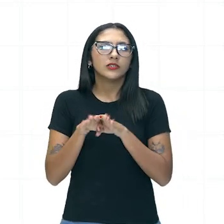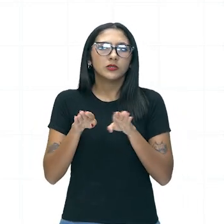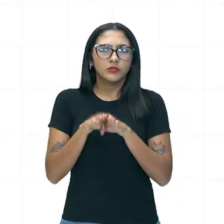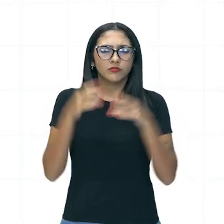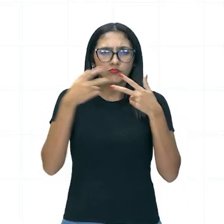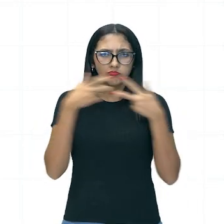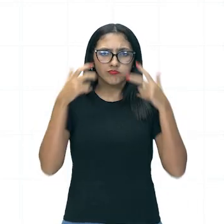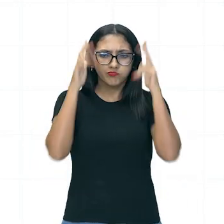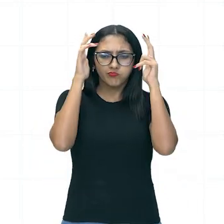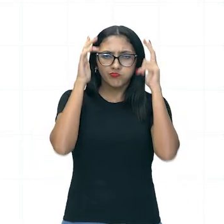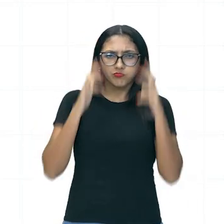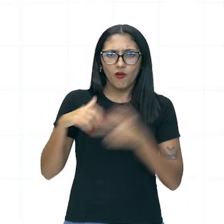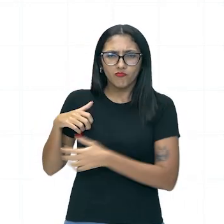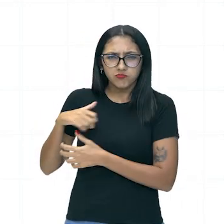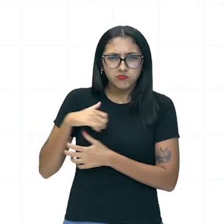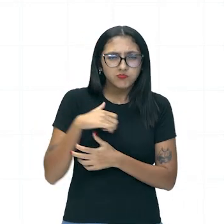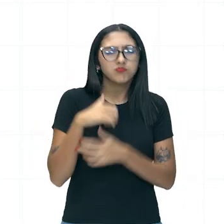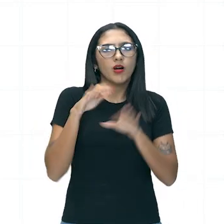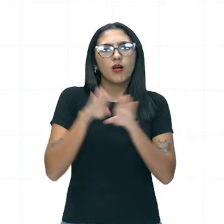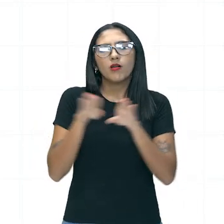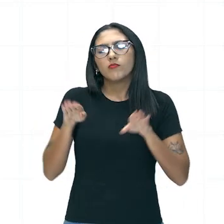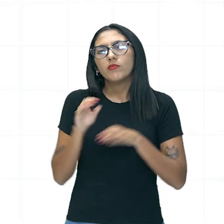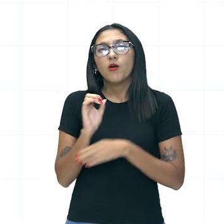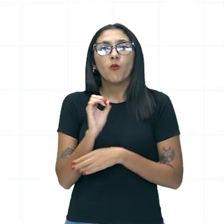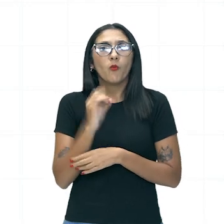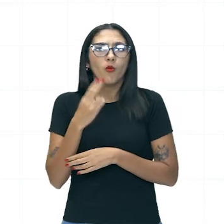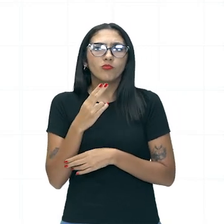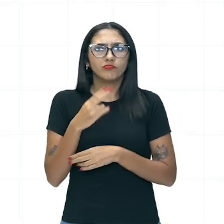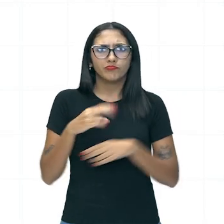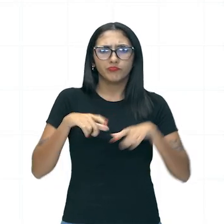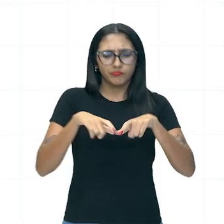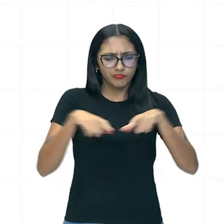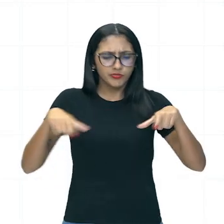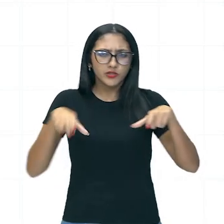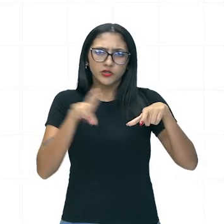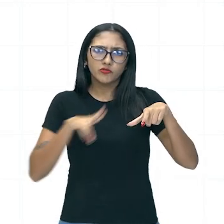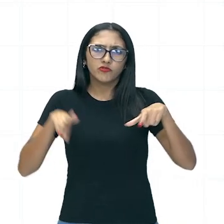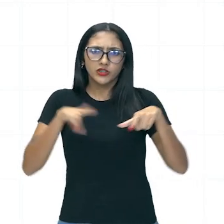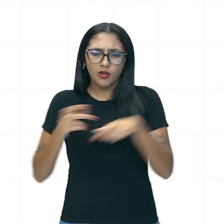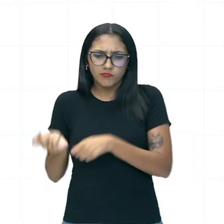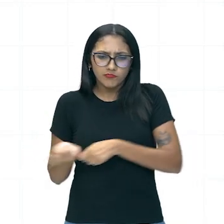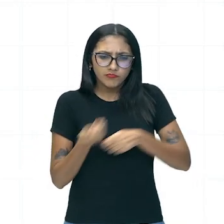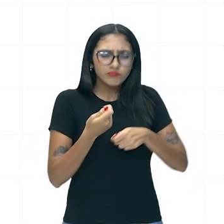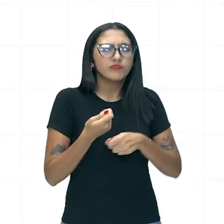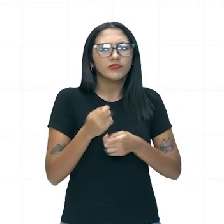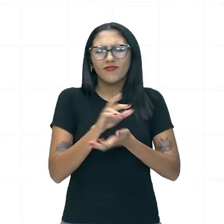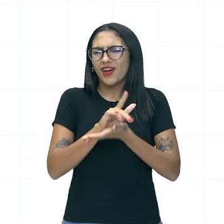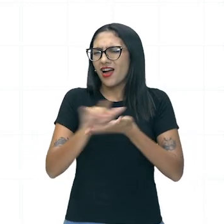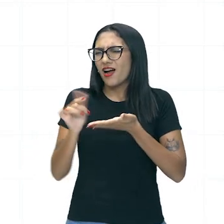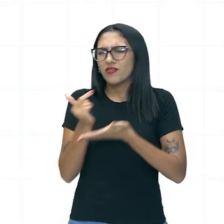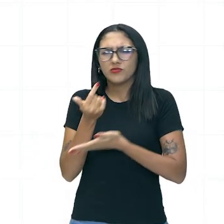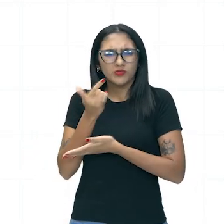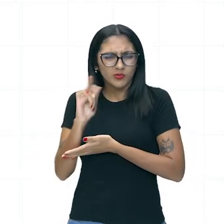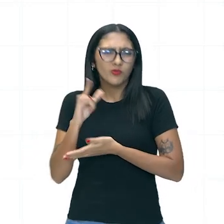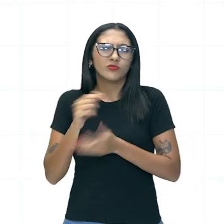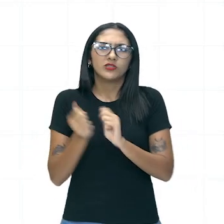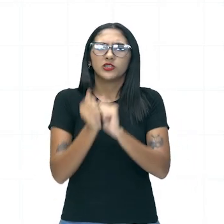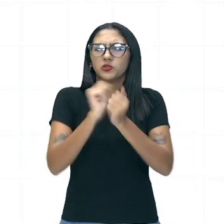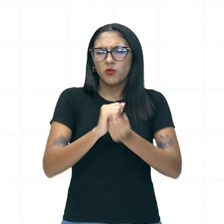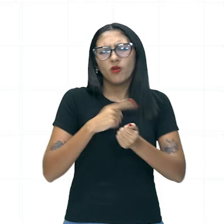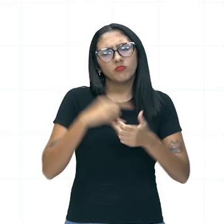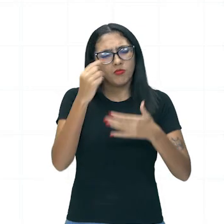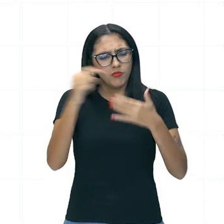americano, handebol, hóquei sobre a grama, polo aquático, rugby e etc. E quem nos dá